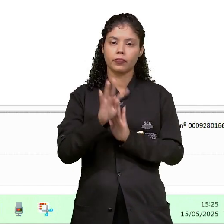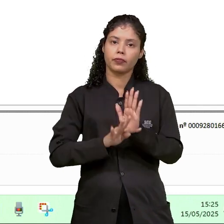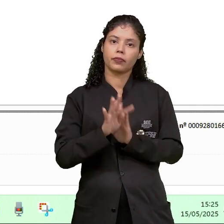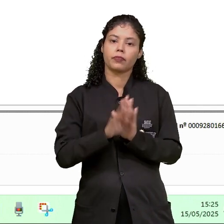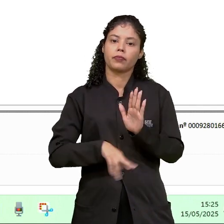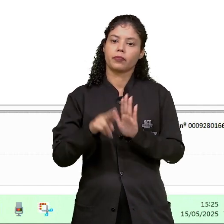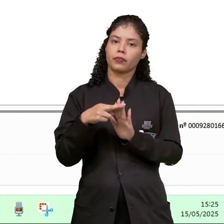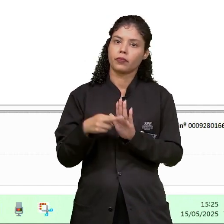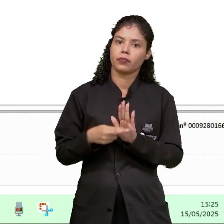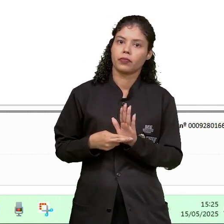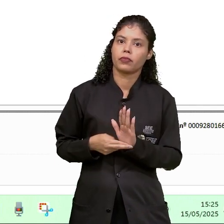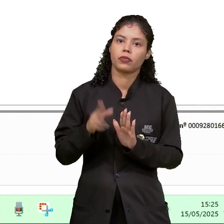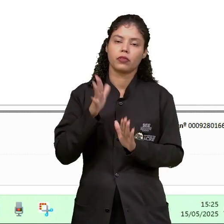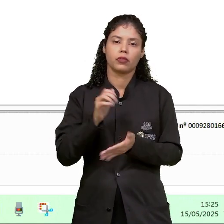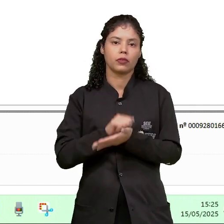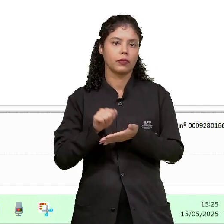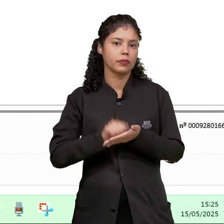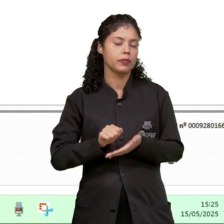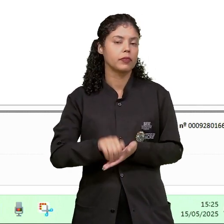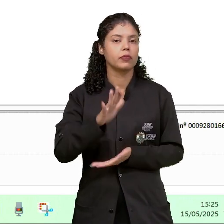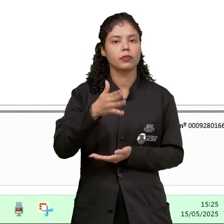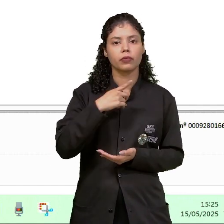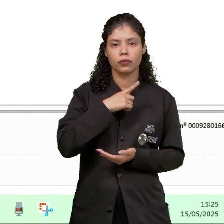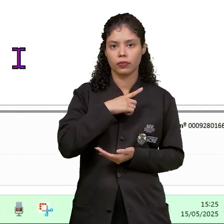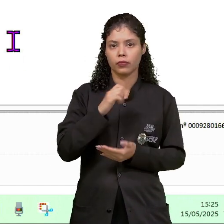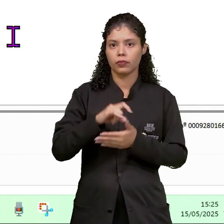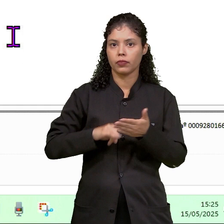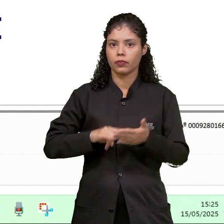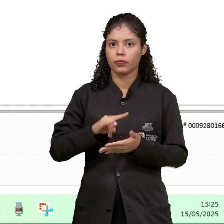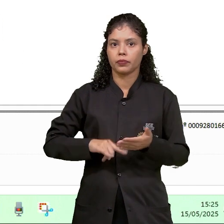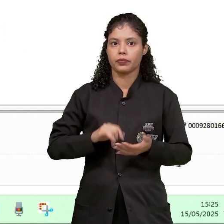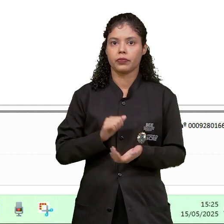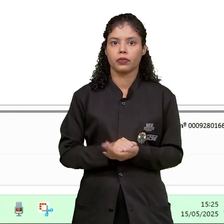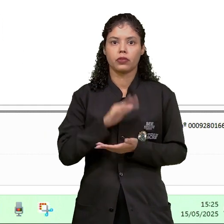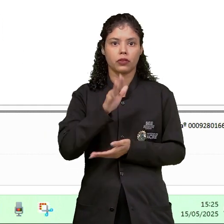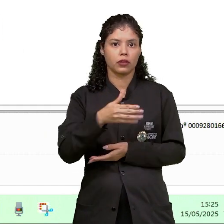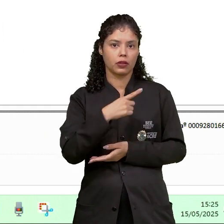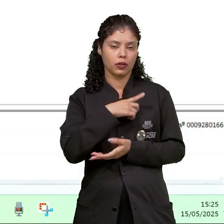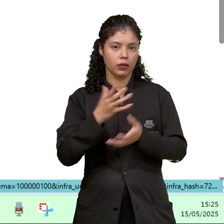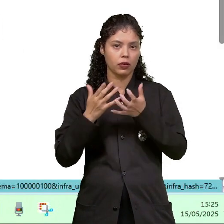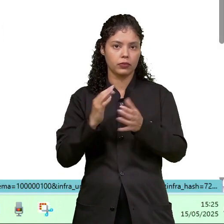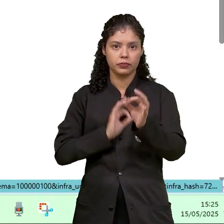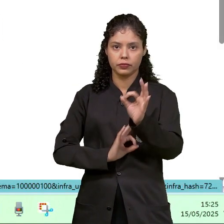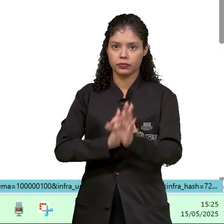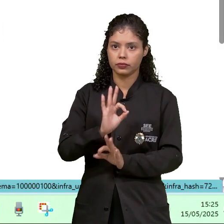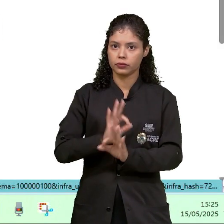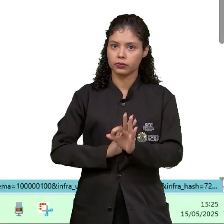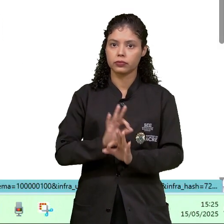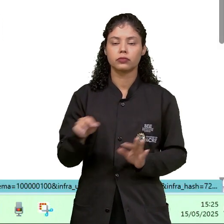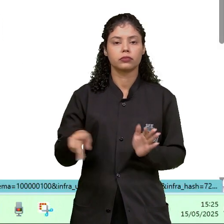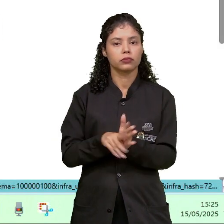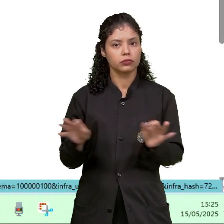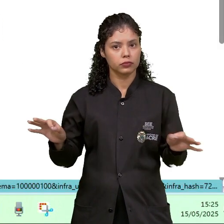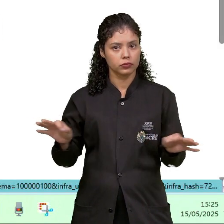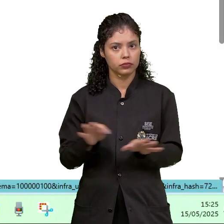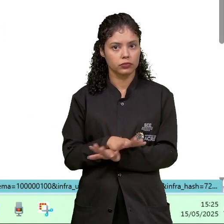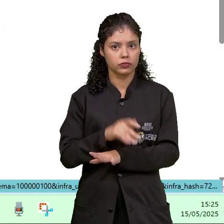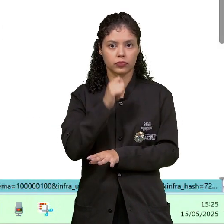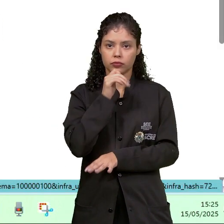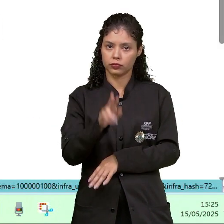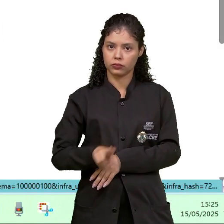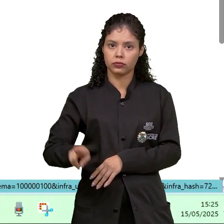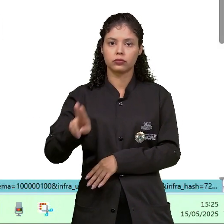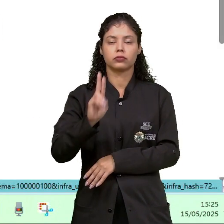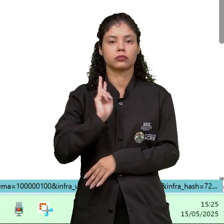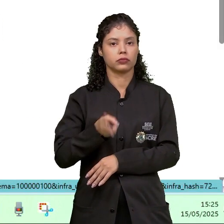padrão, já com assinatura, você pode criar. Ou então você tem um documento que você já quer deixar ele pronto, criadinho, certinho, já para você utilizar ele